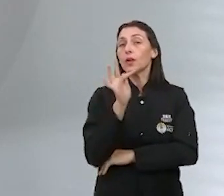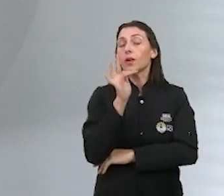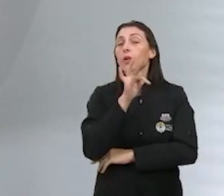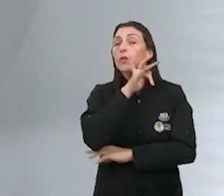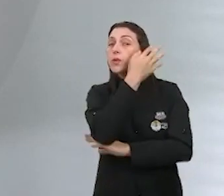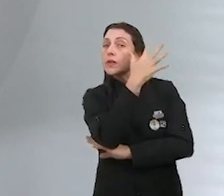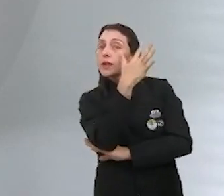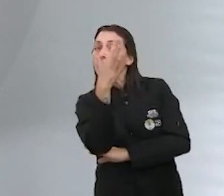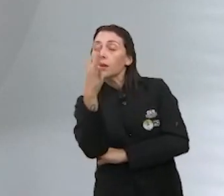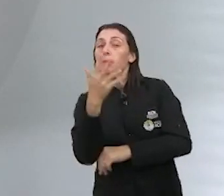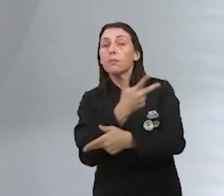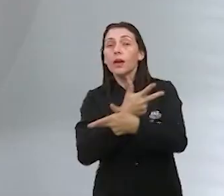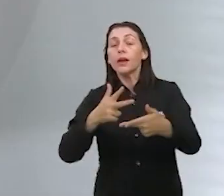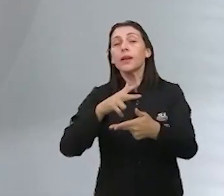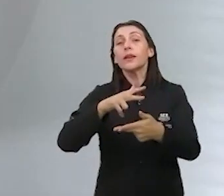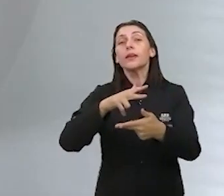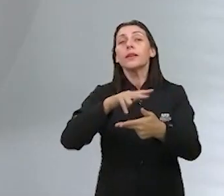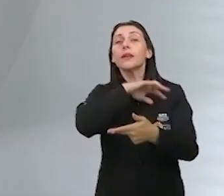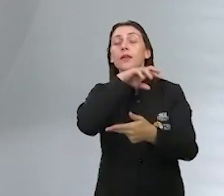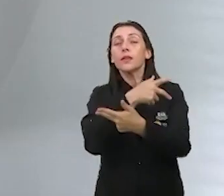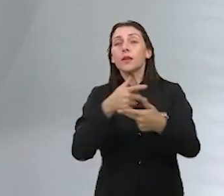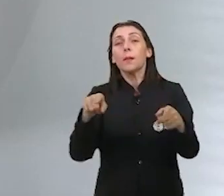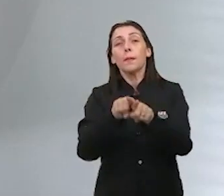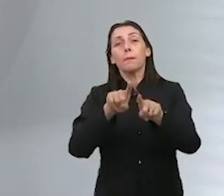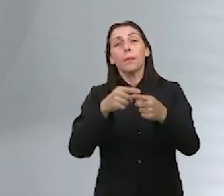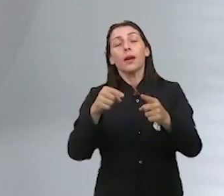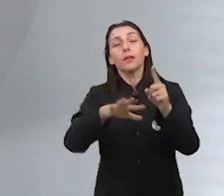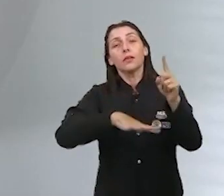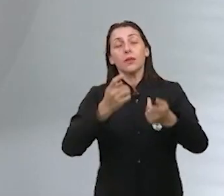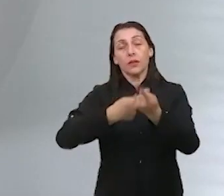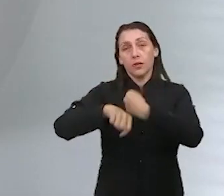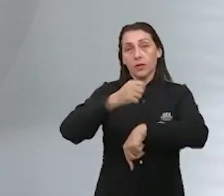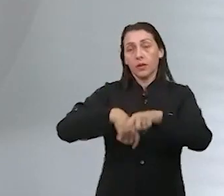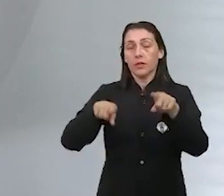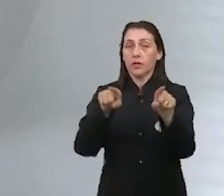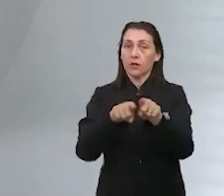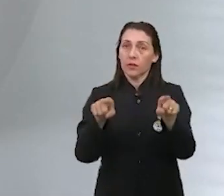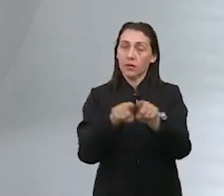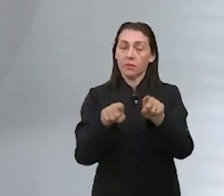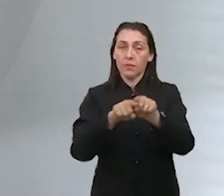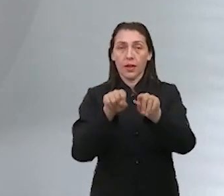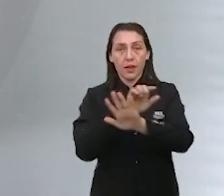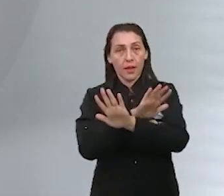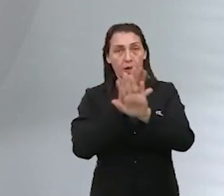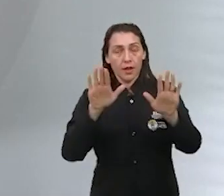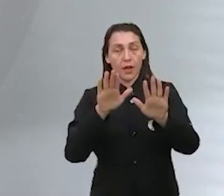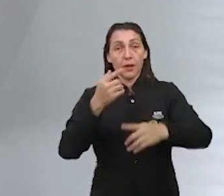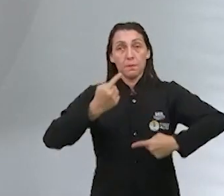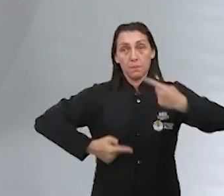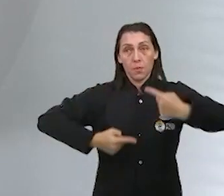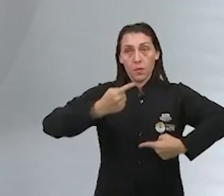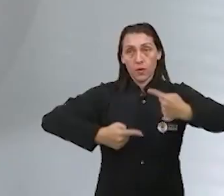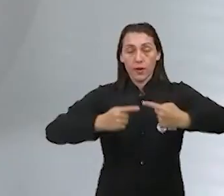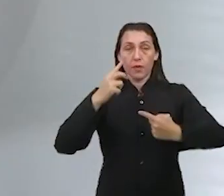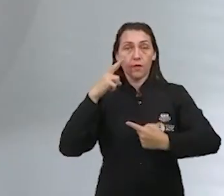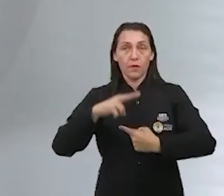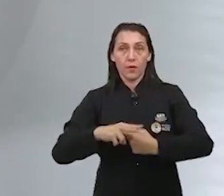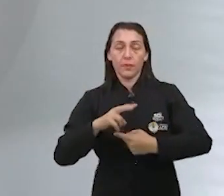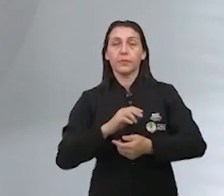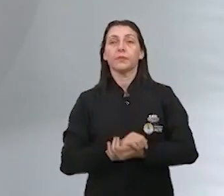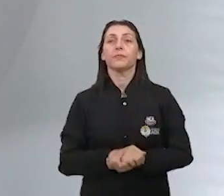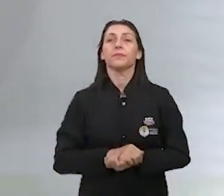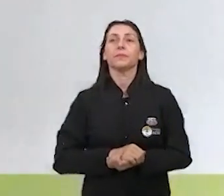da flora, mas traz problemas sociais, econômicos e também, claro, relações políticas, como a gente vai ver daqui a